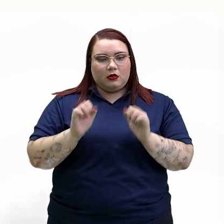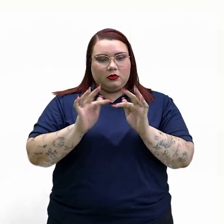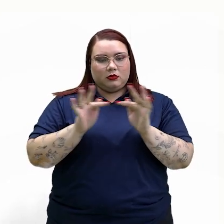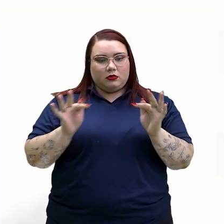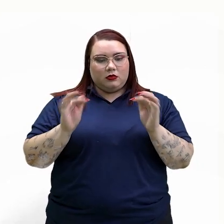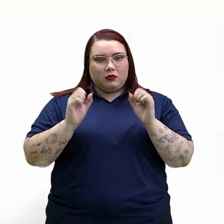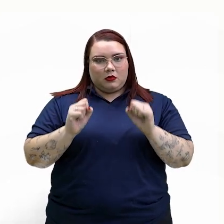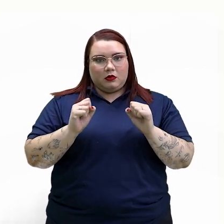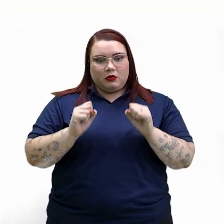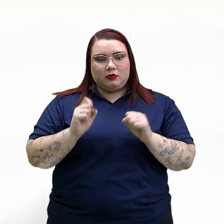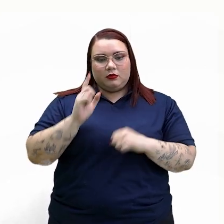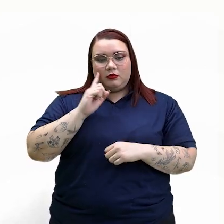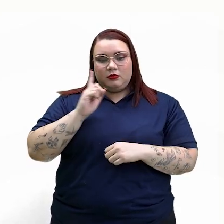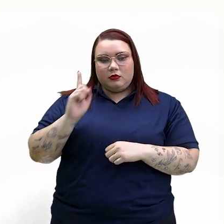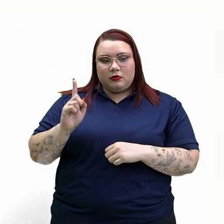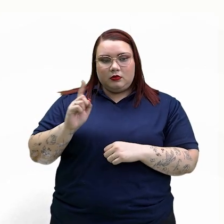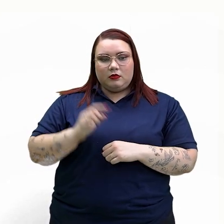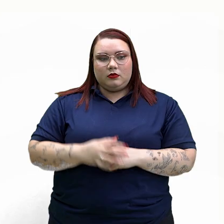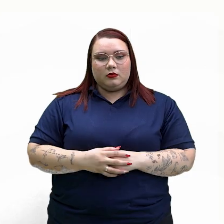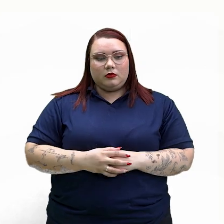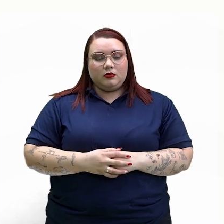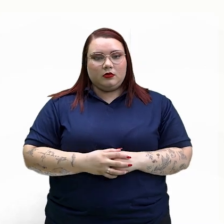os zeros, e aí eu vou ter